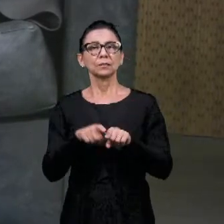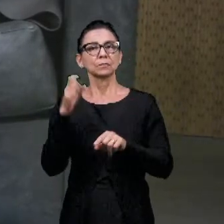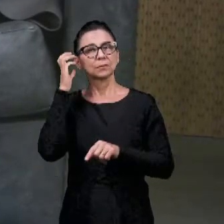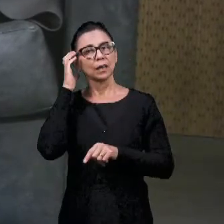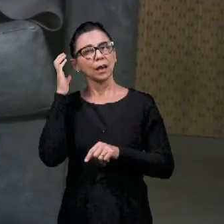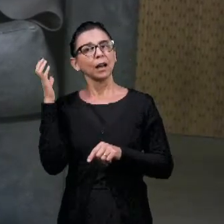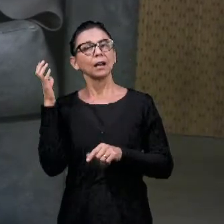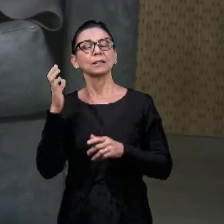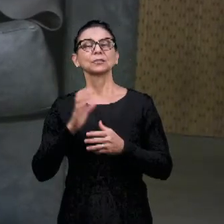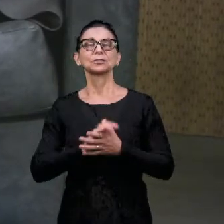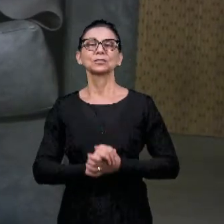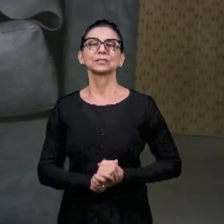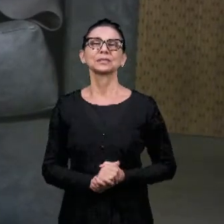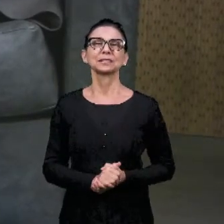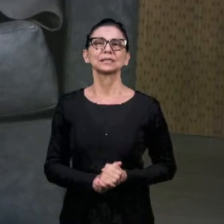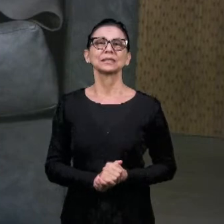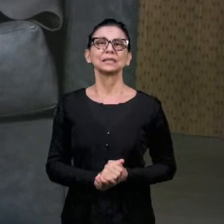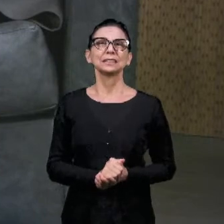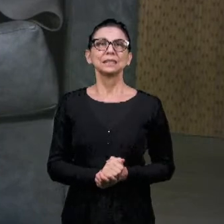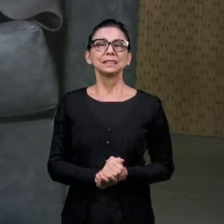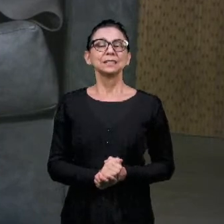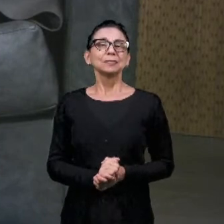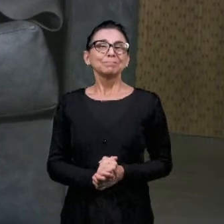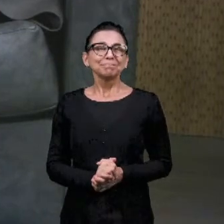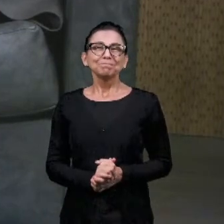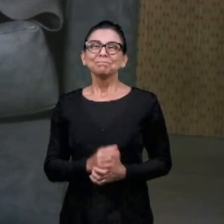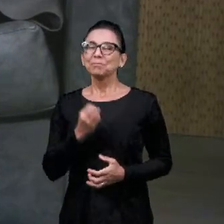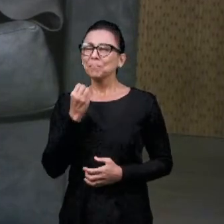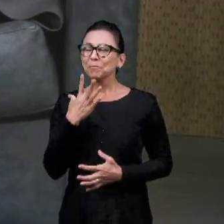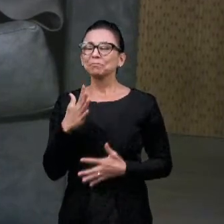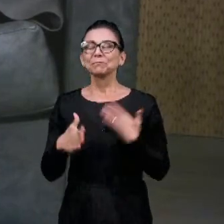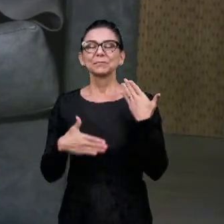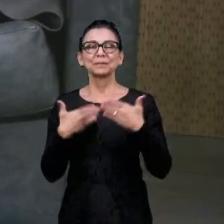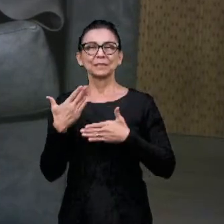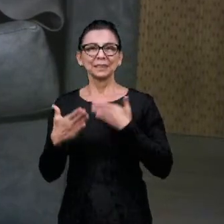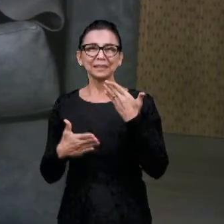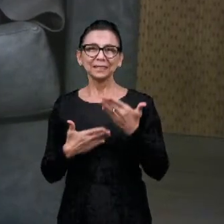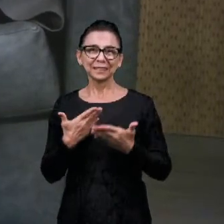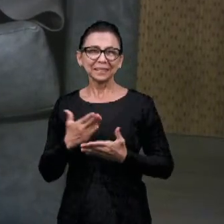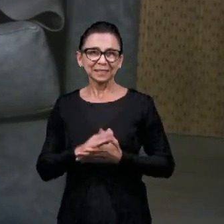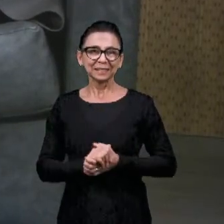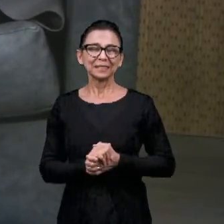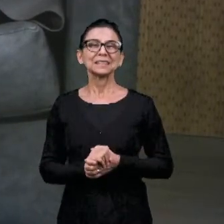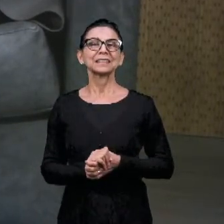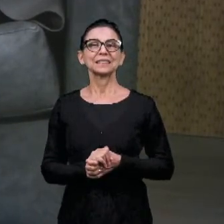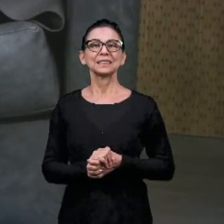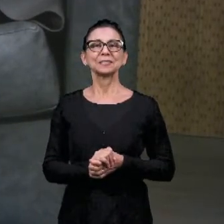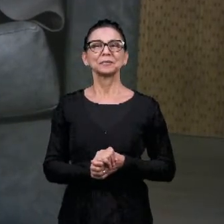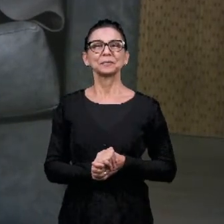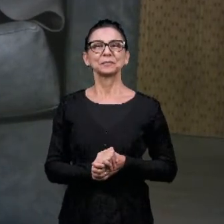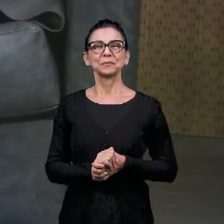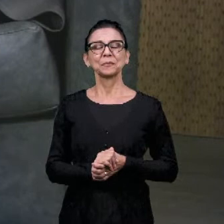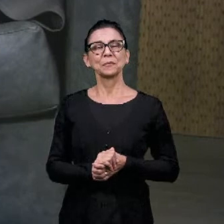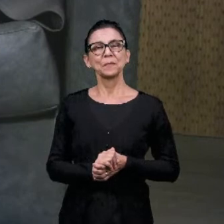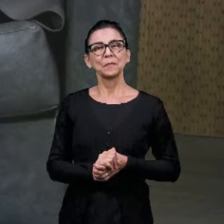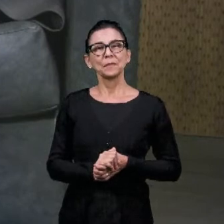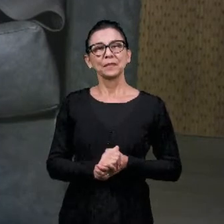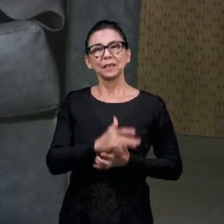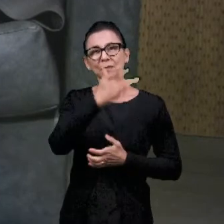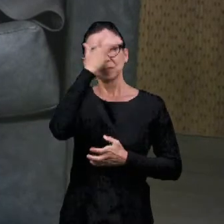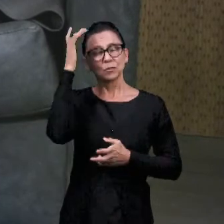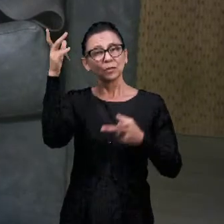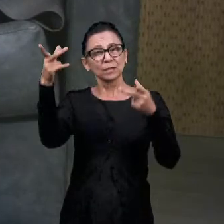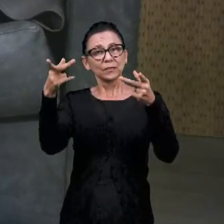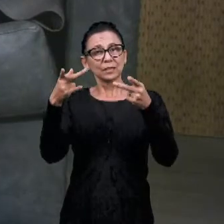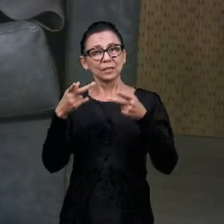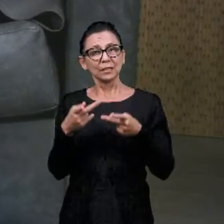rádio nós temos a alegria de receber os irmãos. Isso é muito bom. É uma alegria nossa e estamos orando